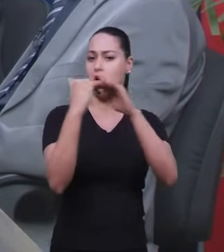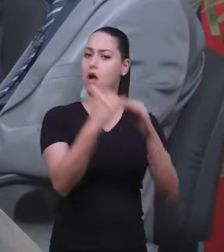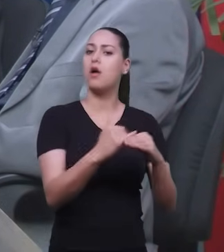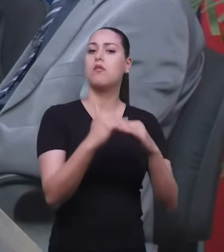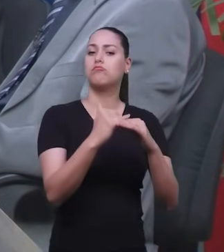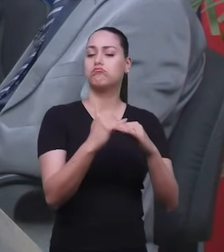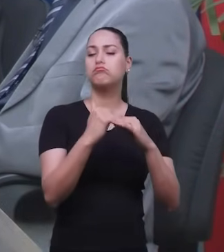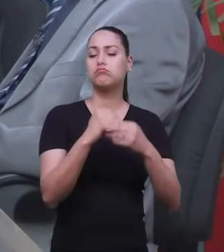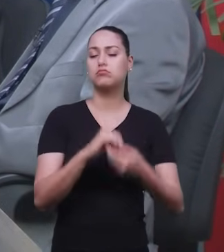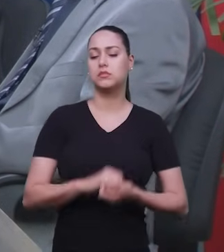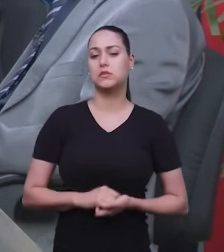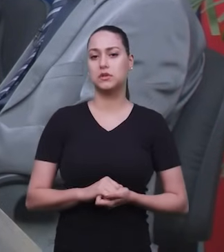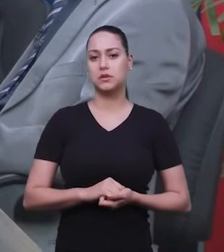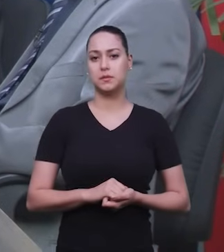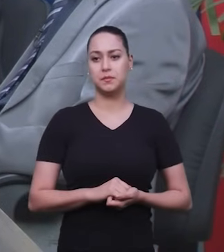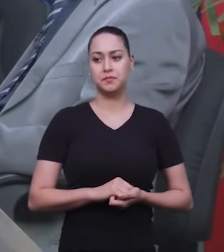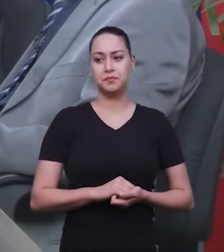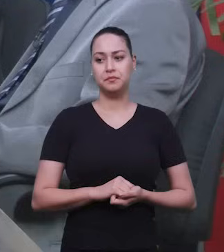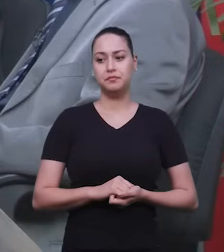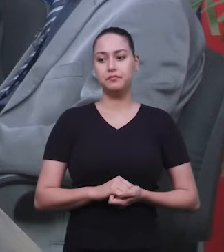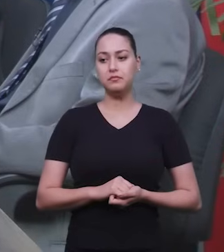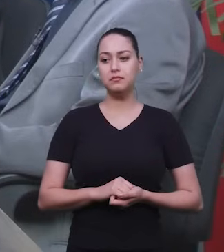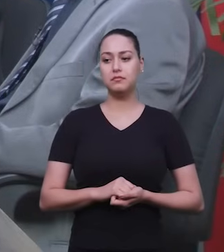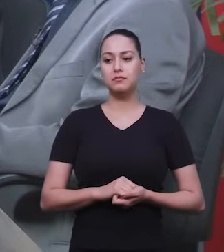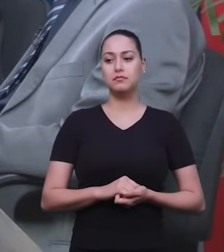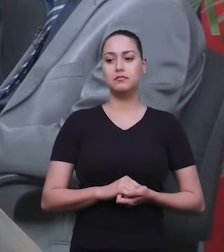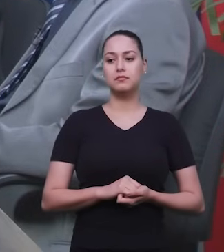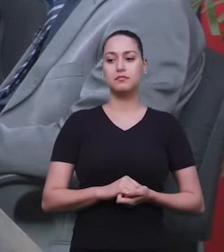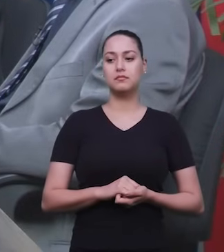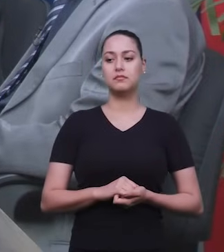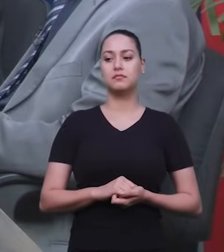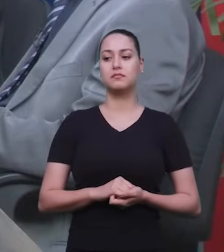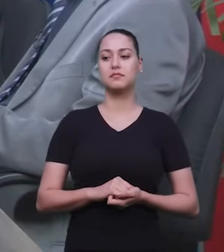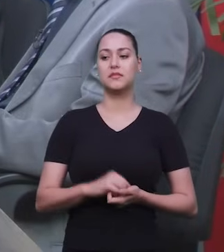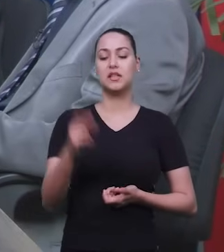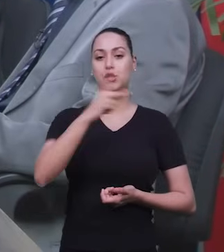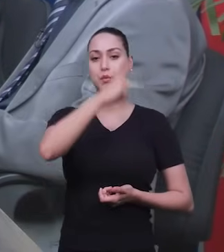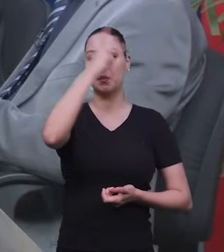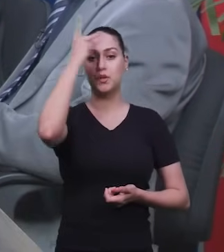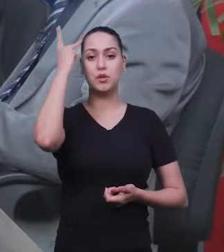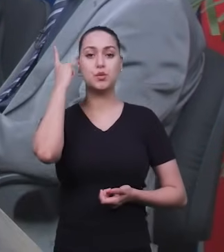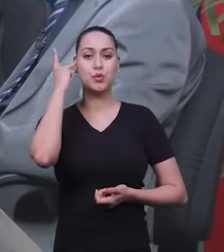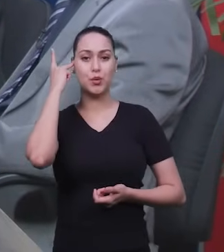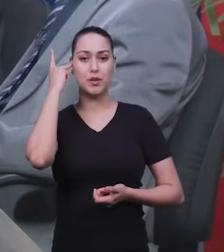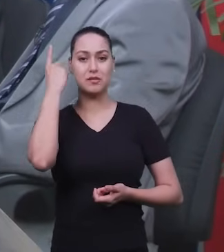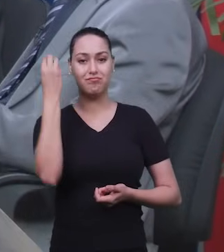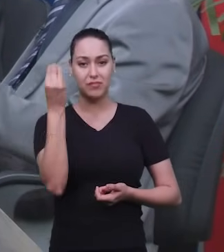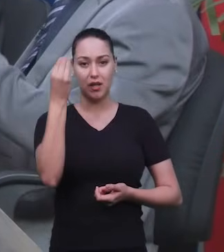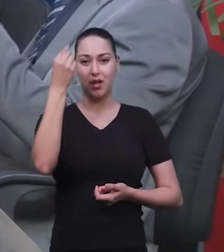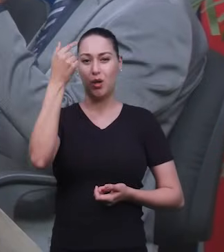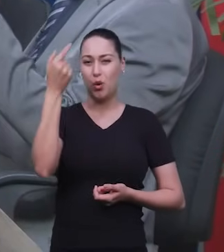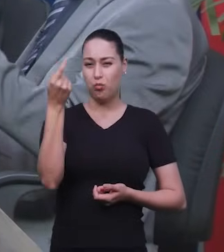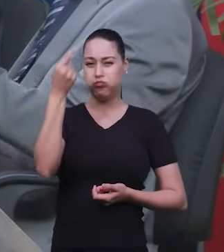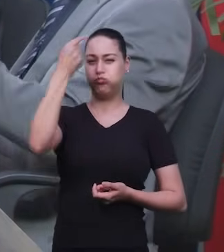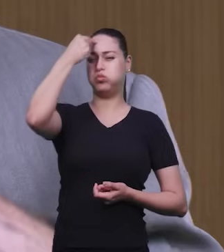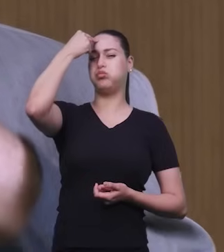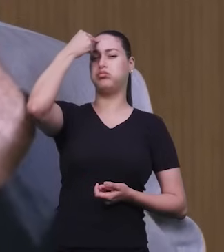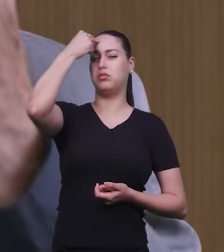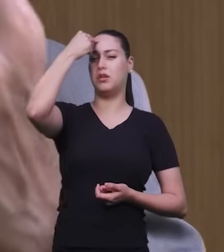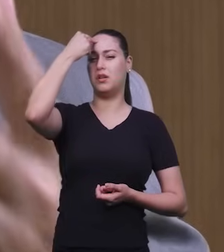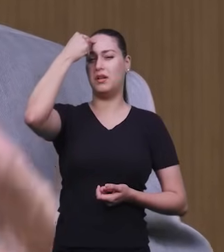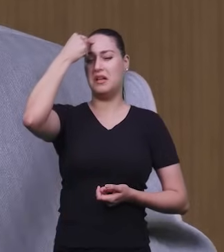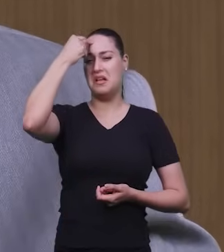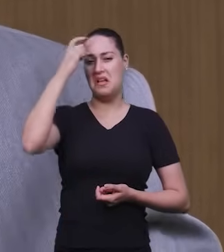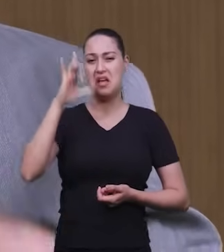muito grande de pessoas que têm sido afetadas na mente. A mídia, a